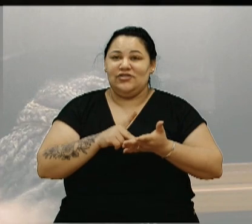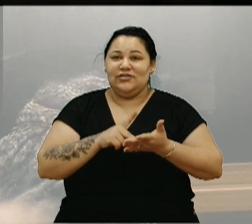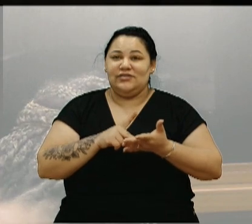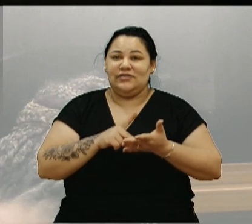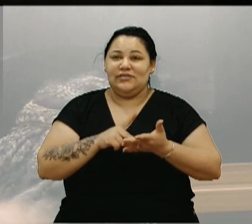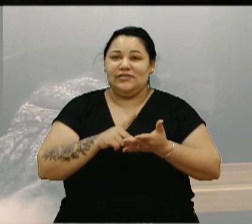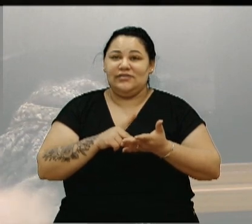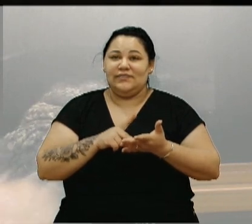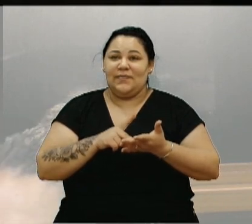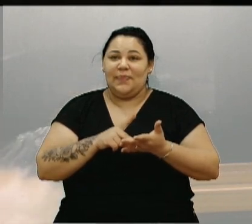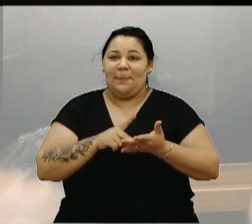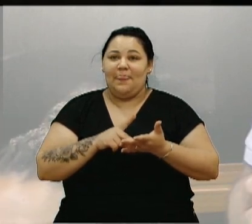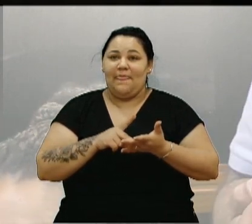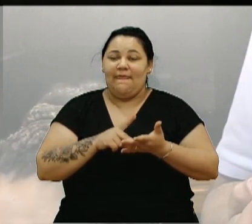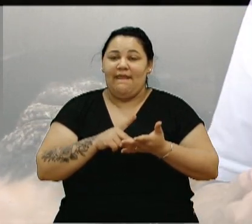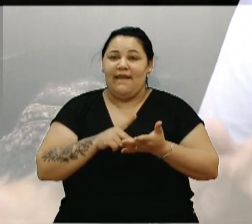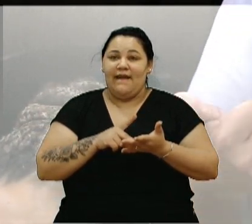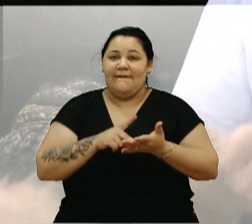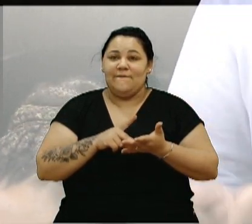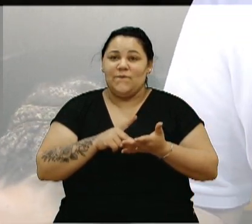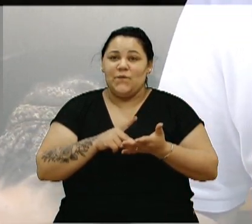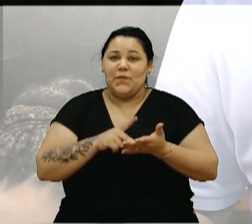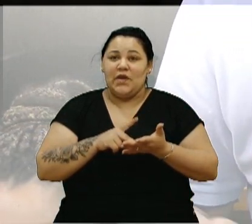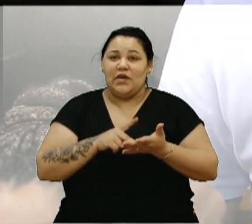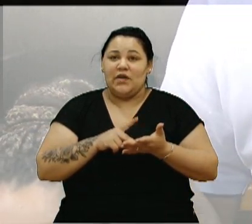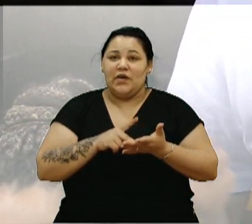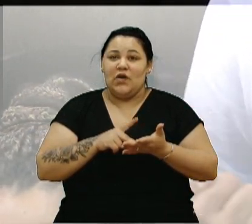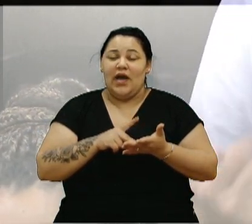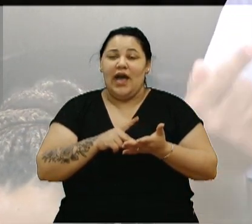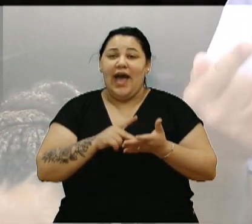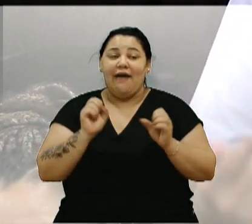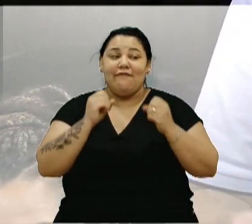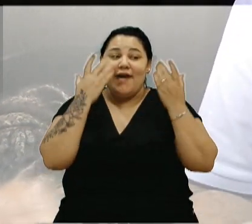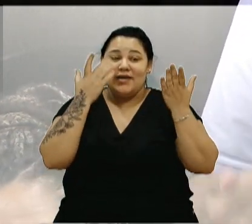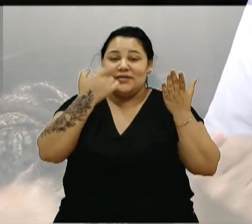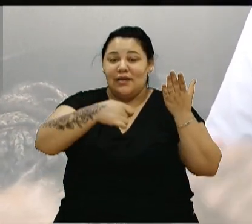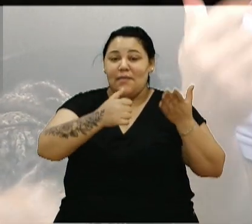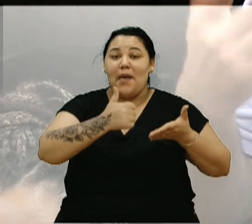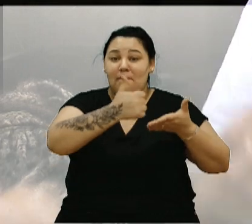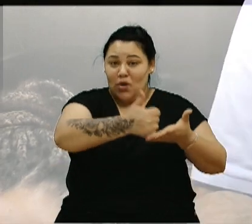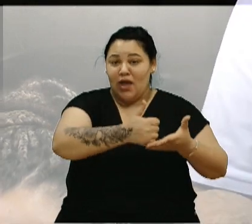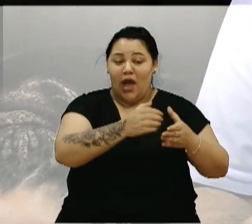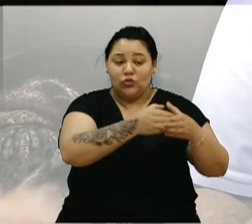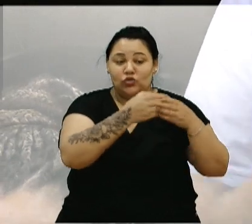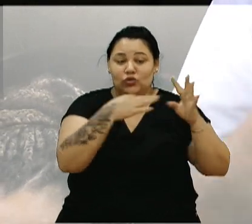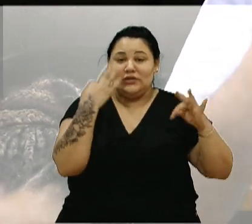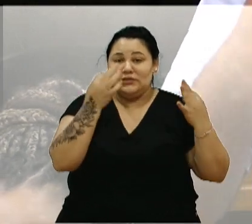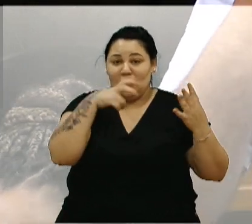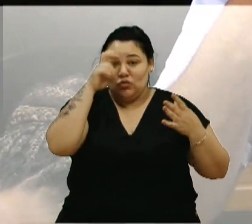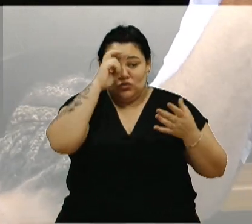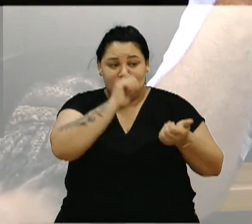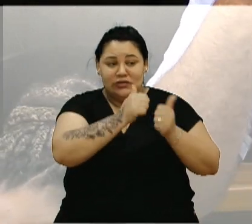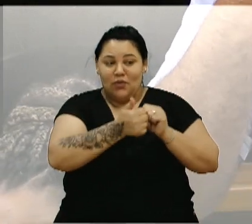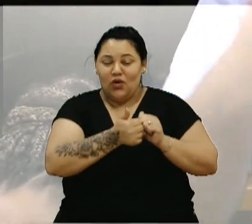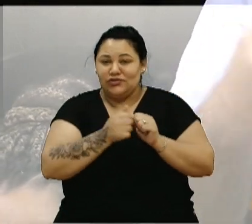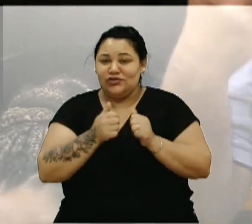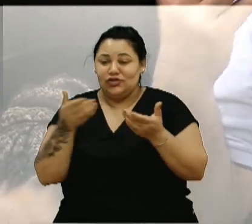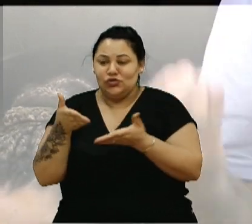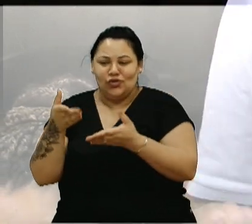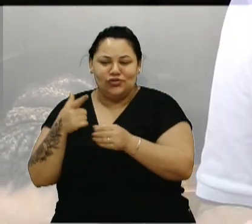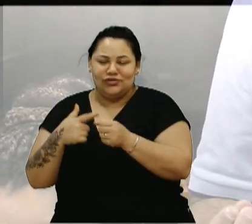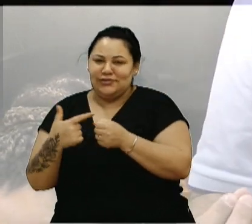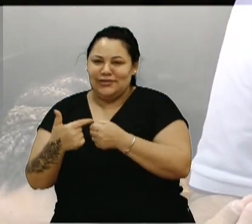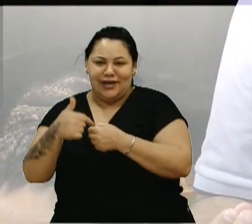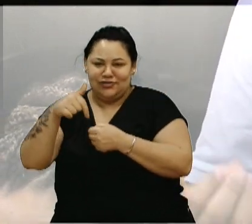tem de mais caro e hoje é tão despotencializado, como o turismo, como a cultura, como o esporte. Então, essa casa